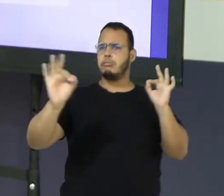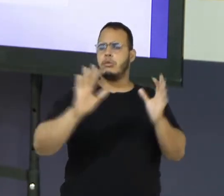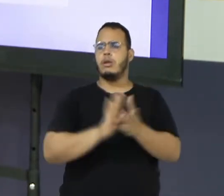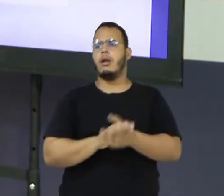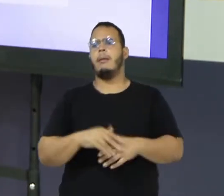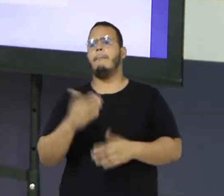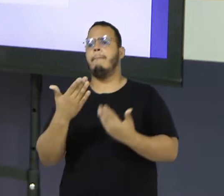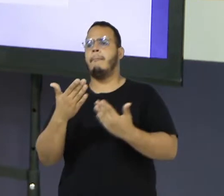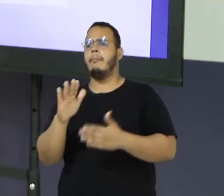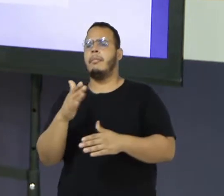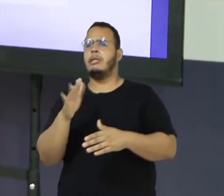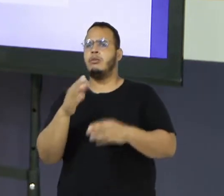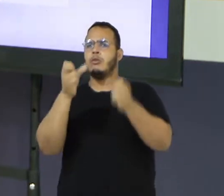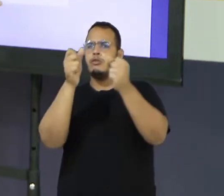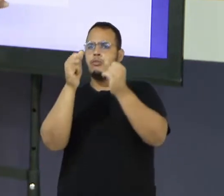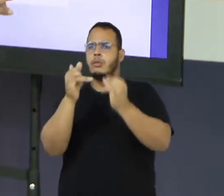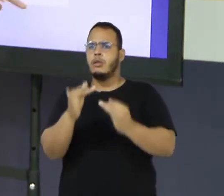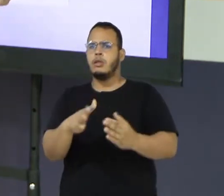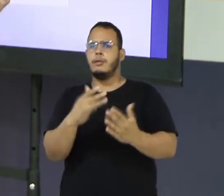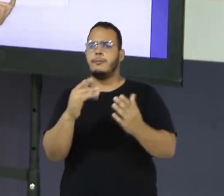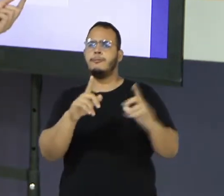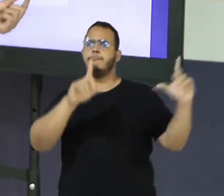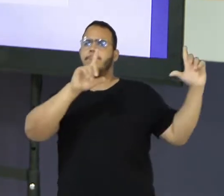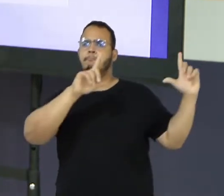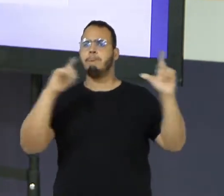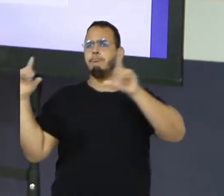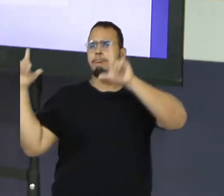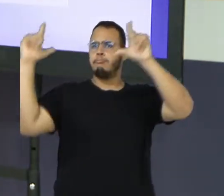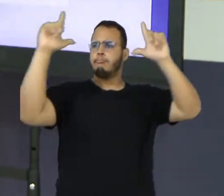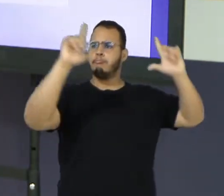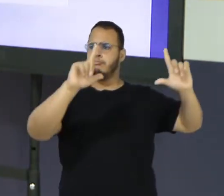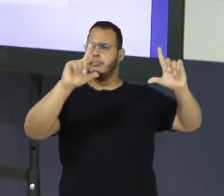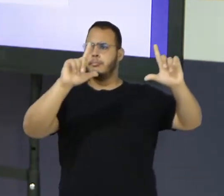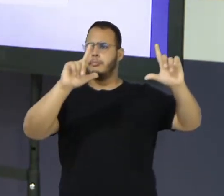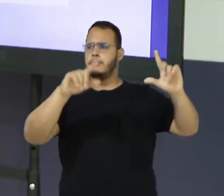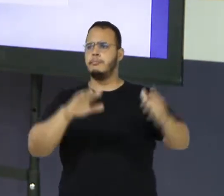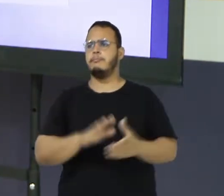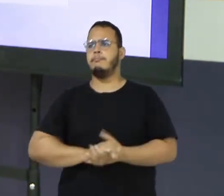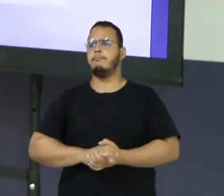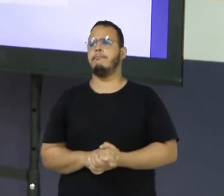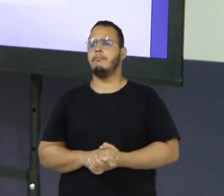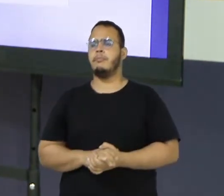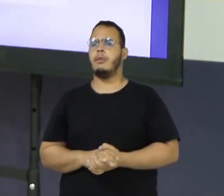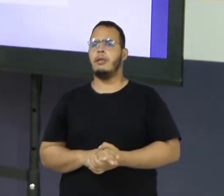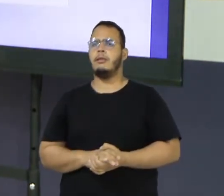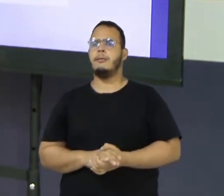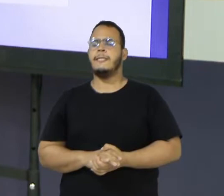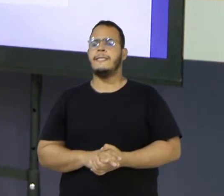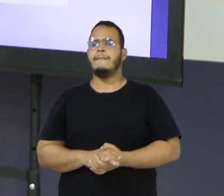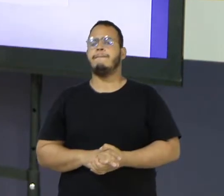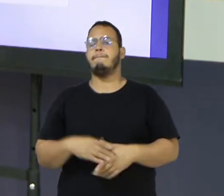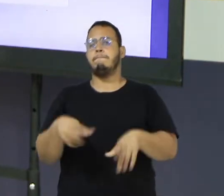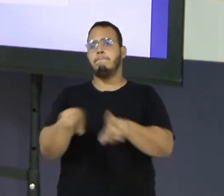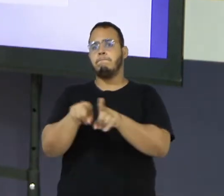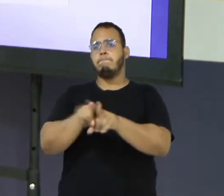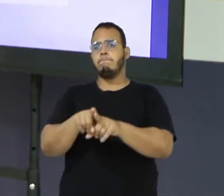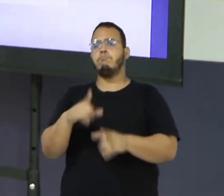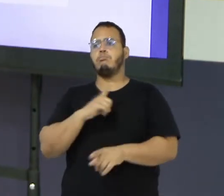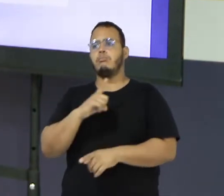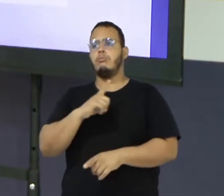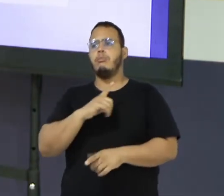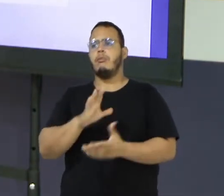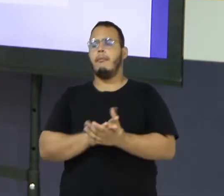menos nessa estrutura aqui, Elas são bem longas, certo? E tem um único núcleo na sua estrutura. Basicamente isso. E ela compõe